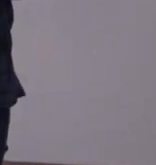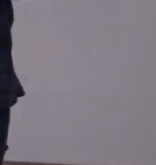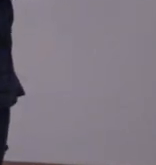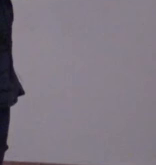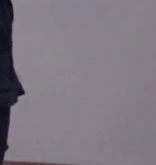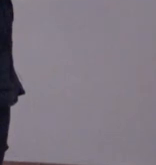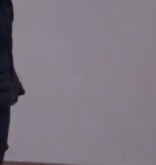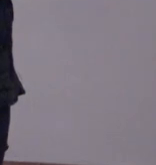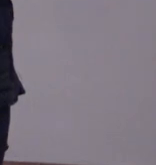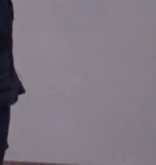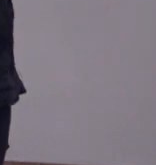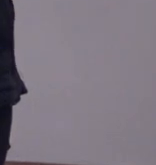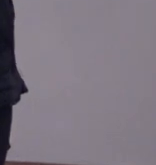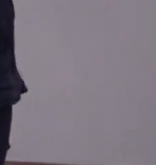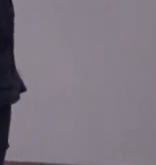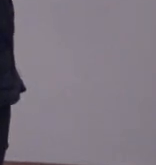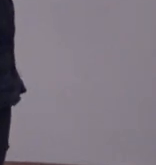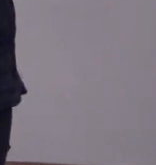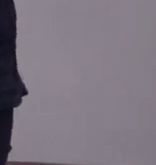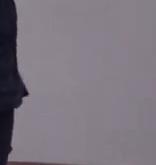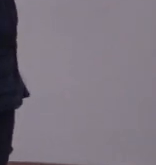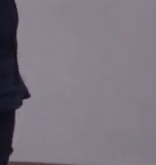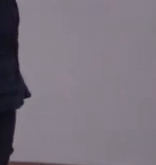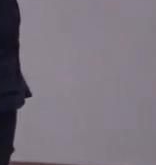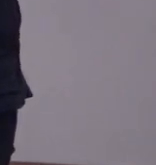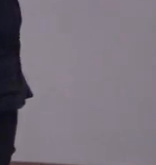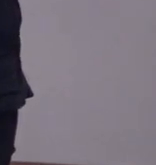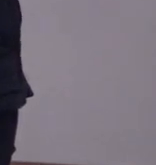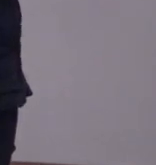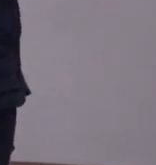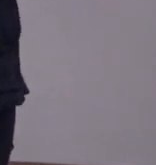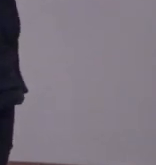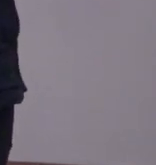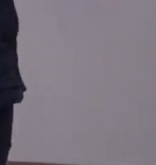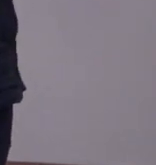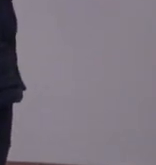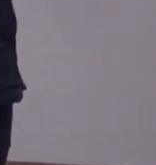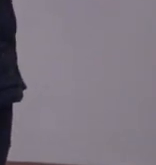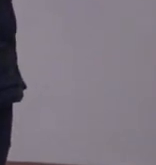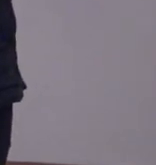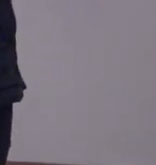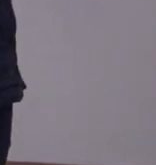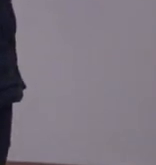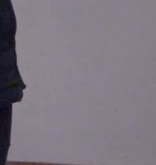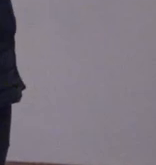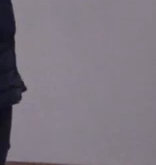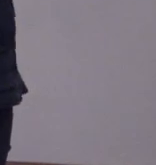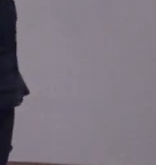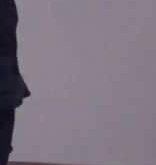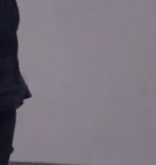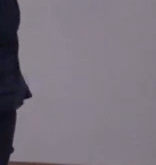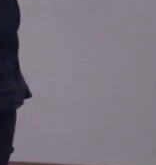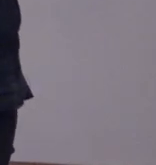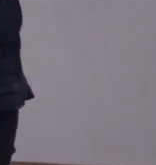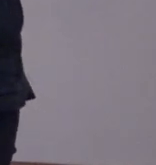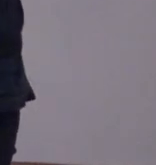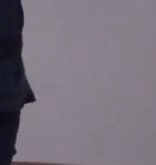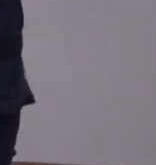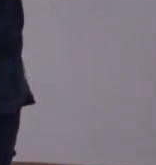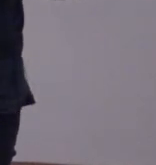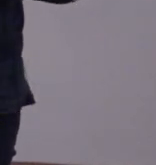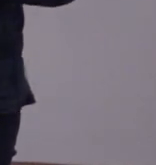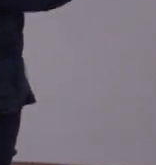Carminati à disposição. Quero cumprimentar a deputada Marlene Fengler. Quero cumprimentar a FECAM. Muito obrigada.